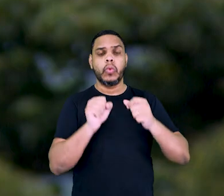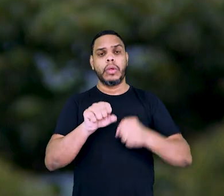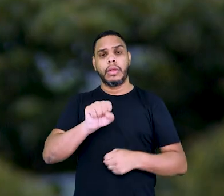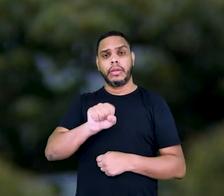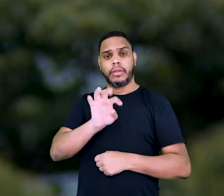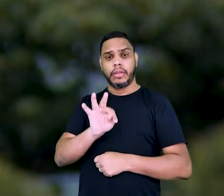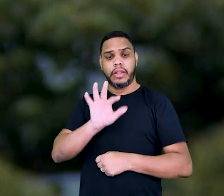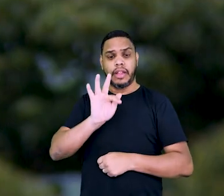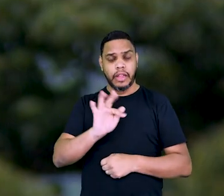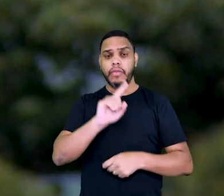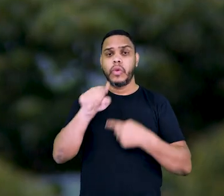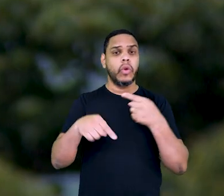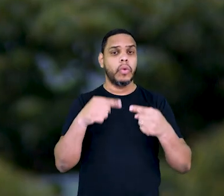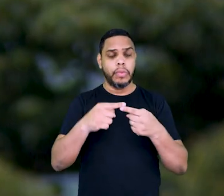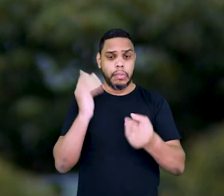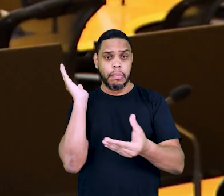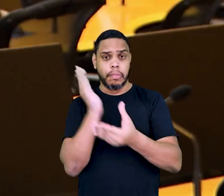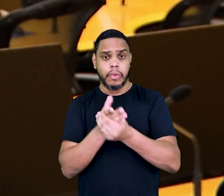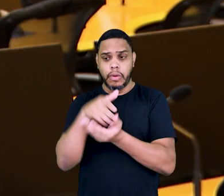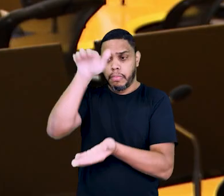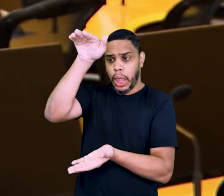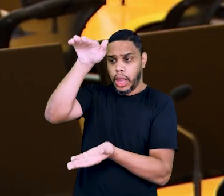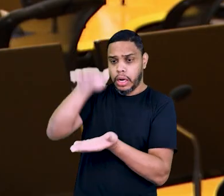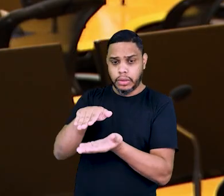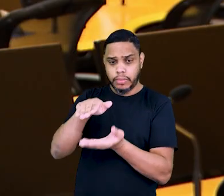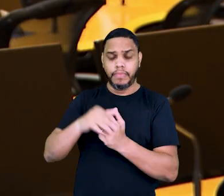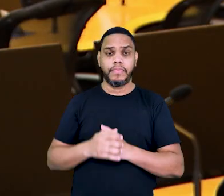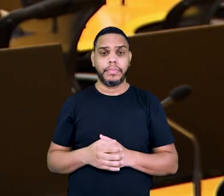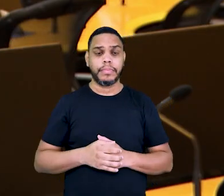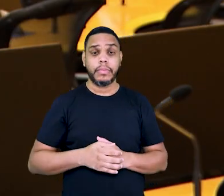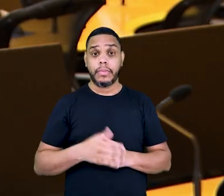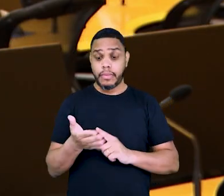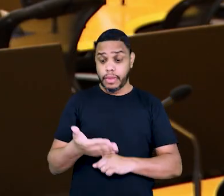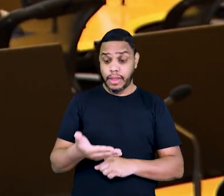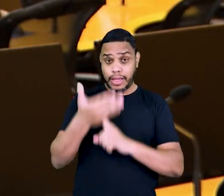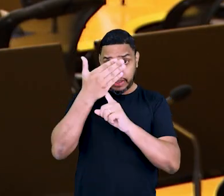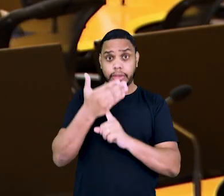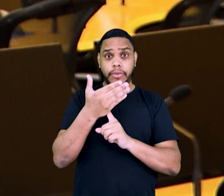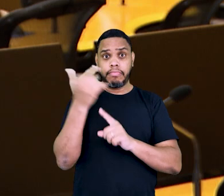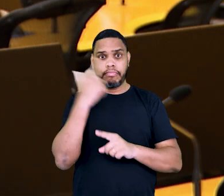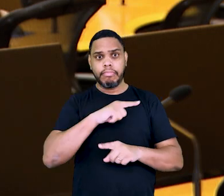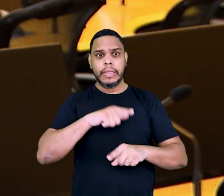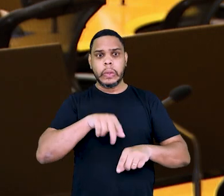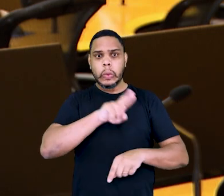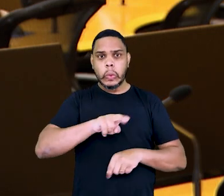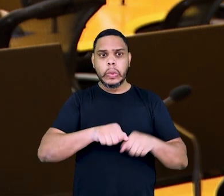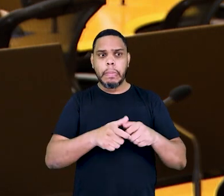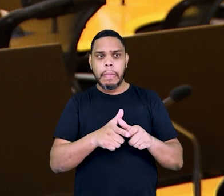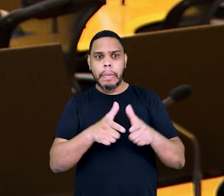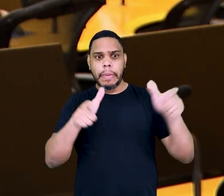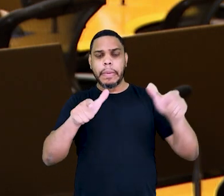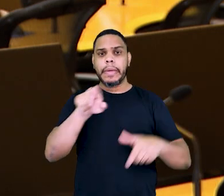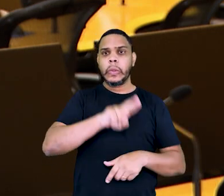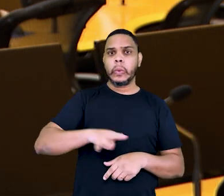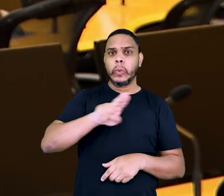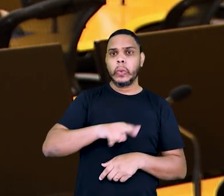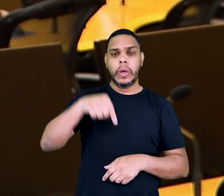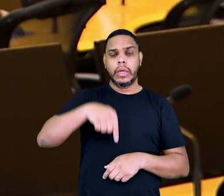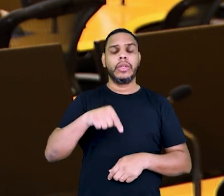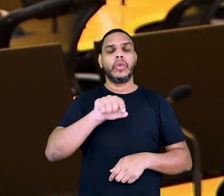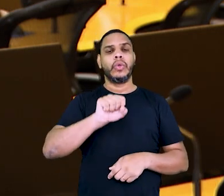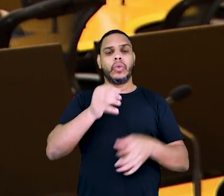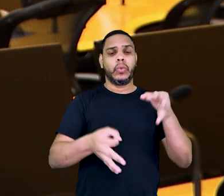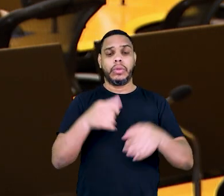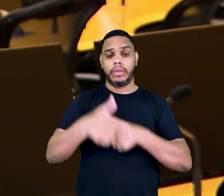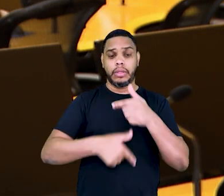para a redução do número de processos. A tecnologia também ganha cada vez mais espaço na Justiça do Trabalho. Em